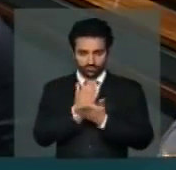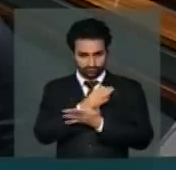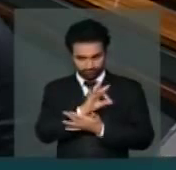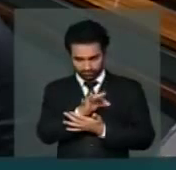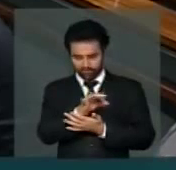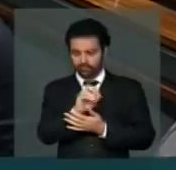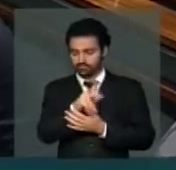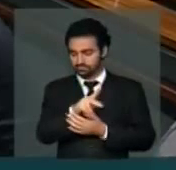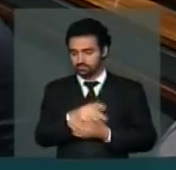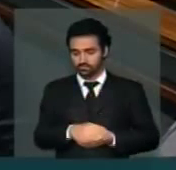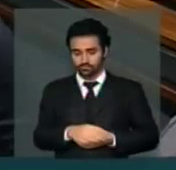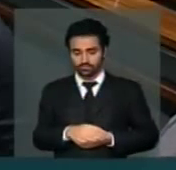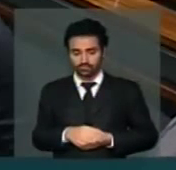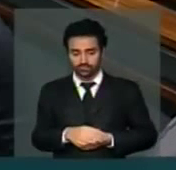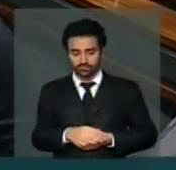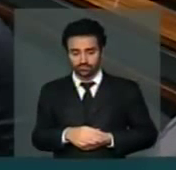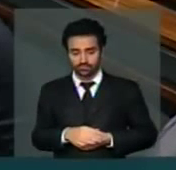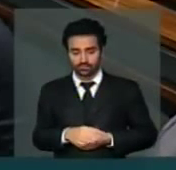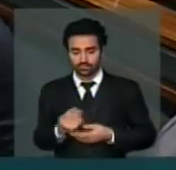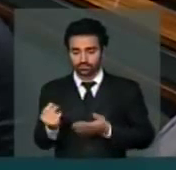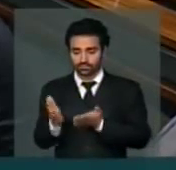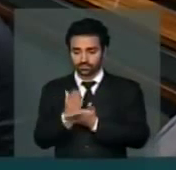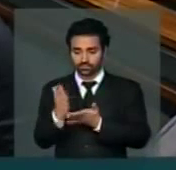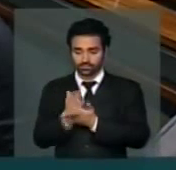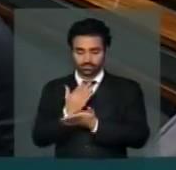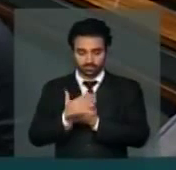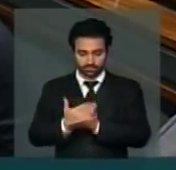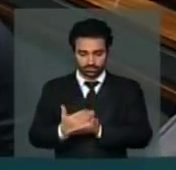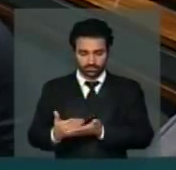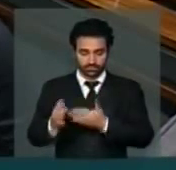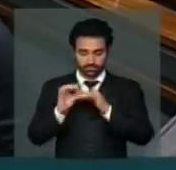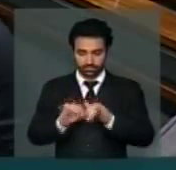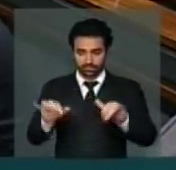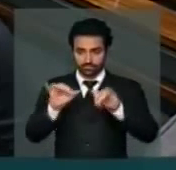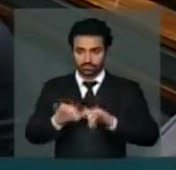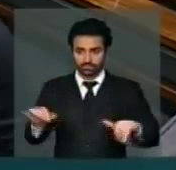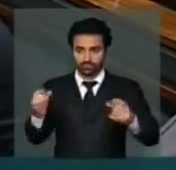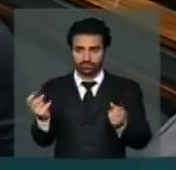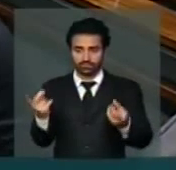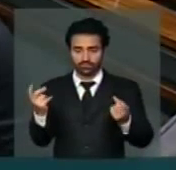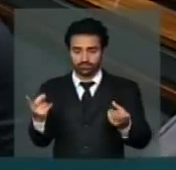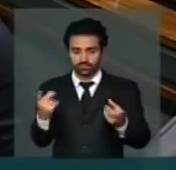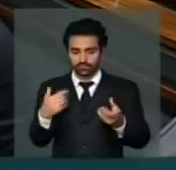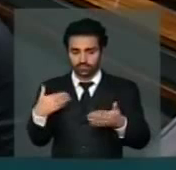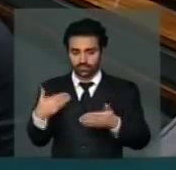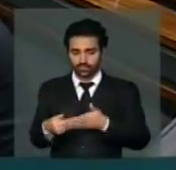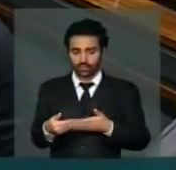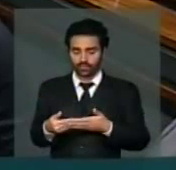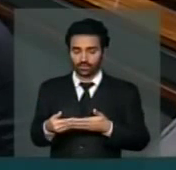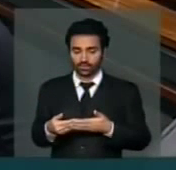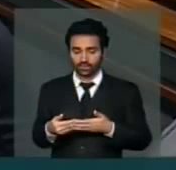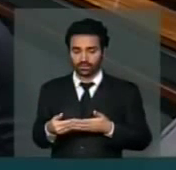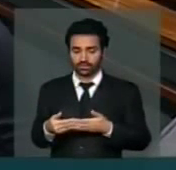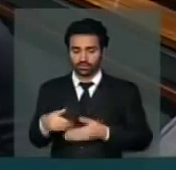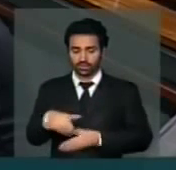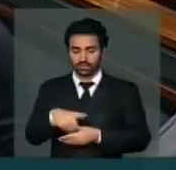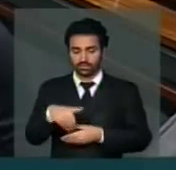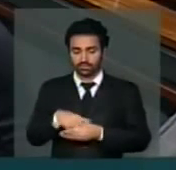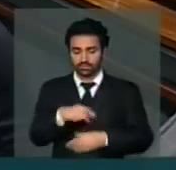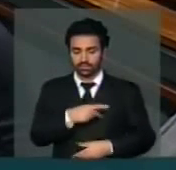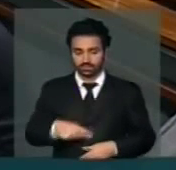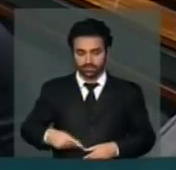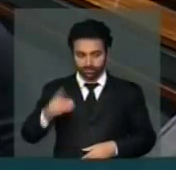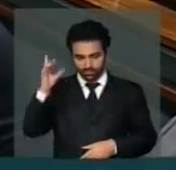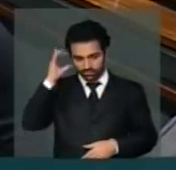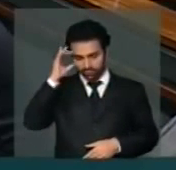foi, esse livro começou a circular próximo à eleição da presidente Dilma. Isso o